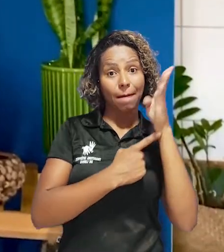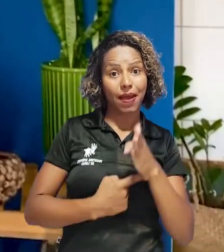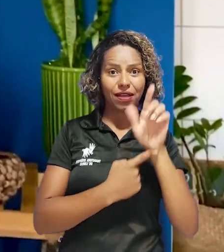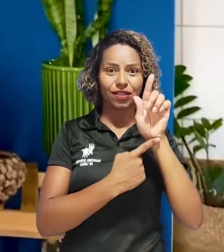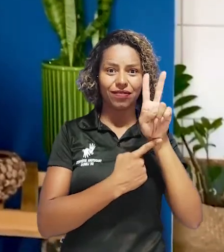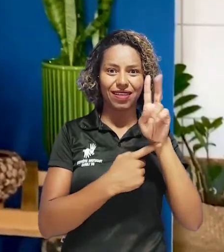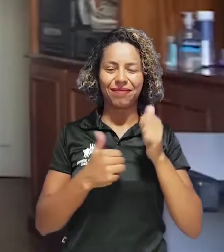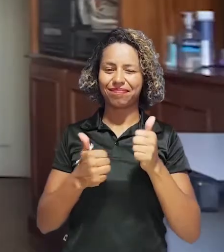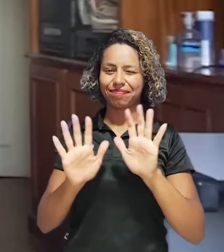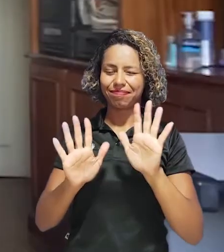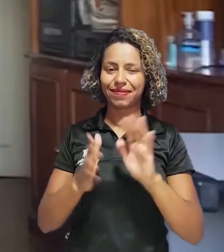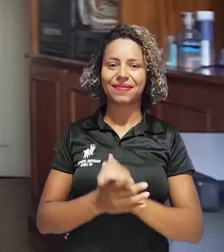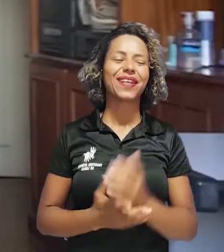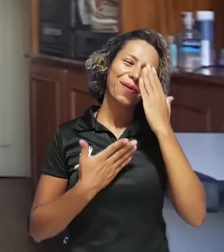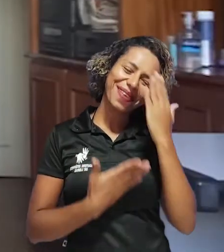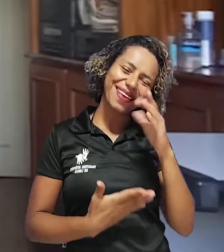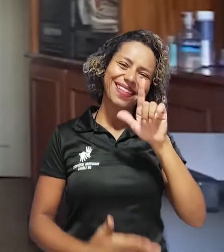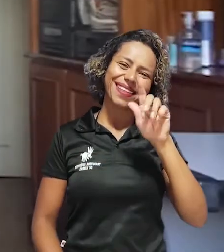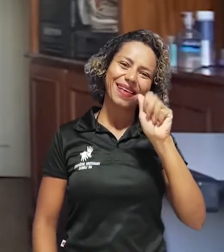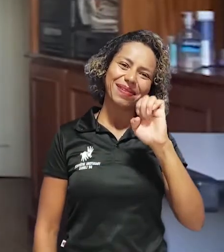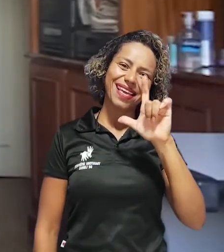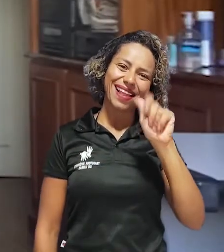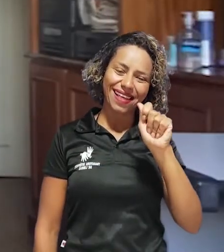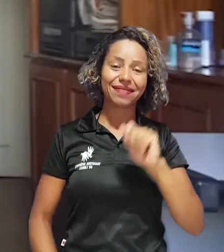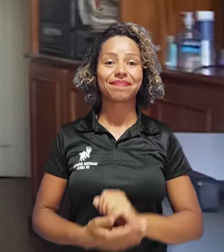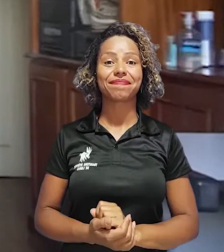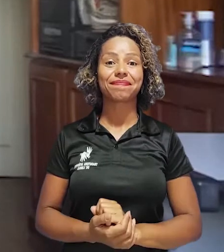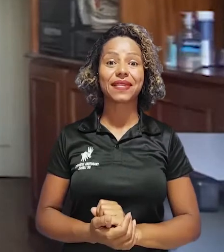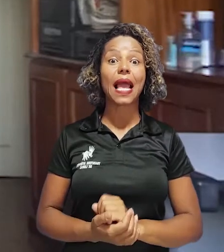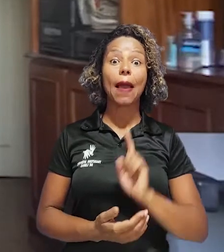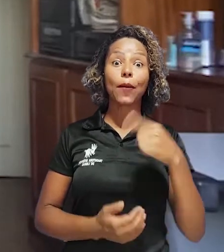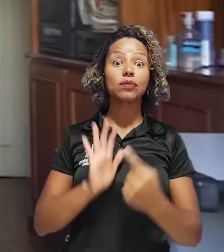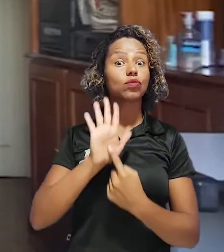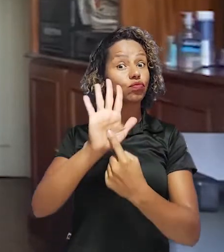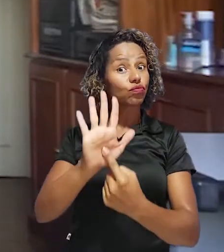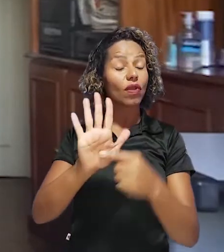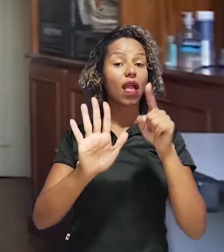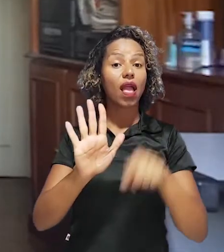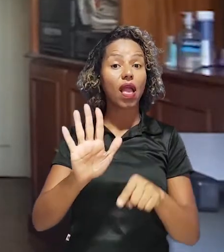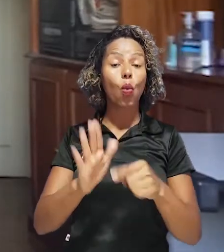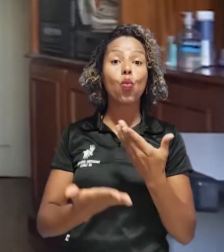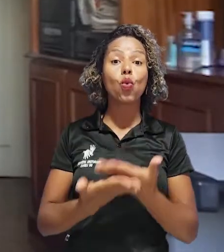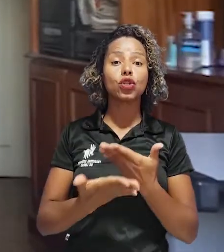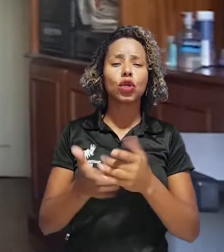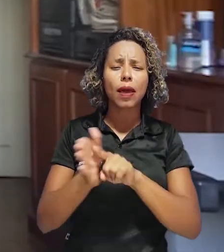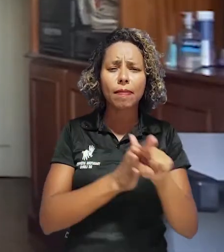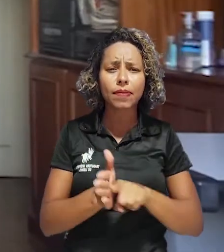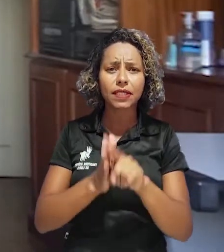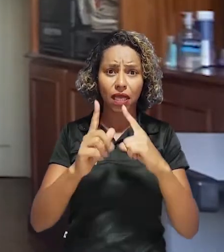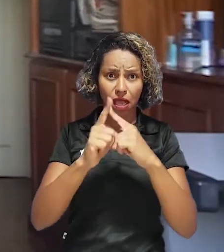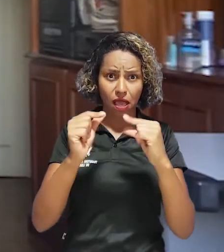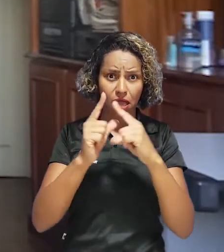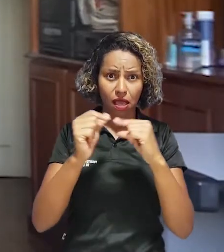ufjf.br/GB até obrigada pelas informações Gabriela e o próximo destaque vai para um estudo que está sendo